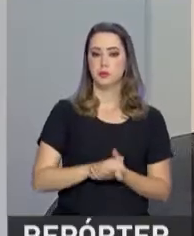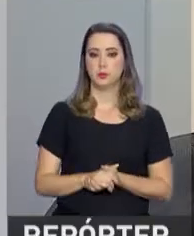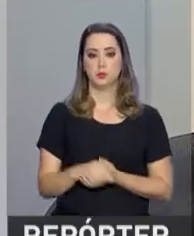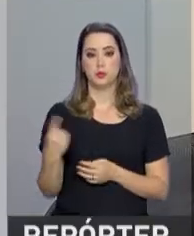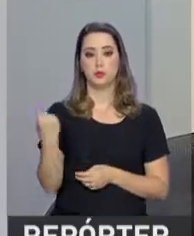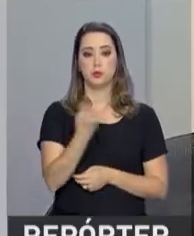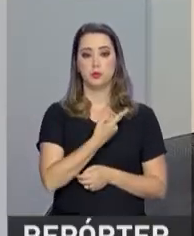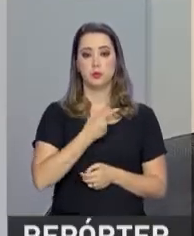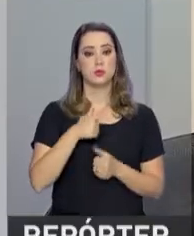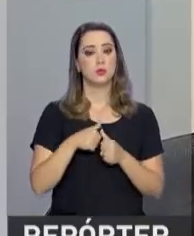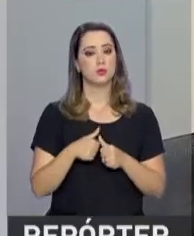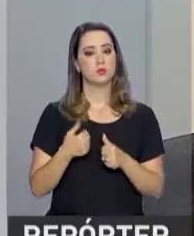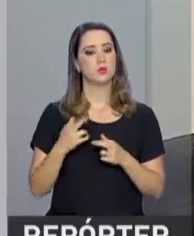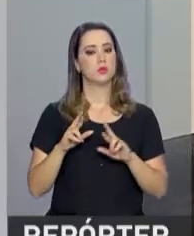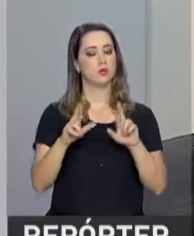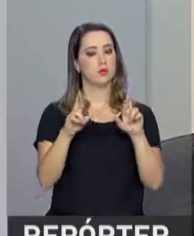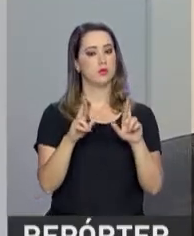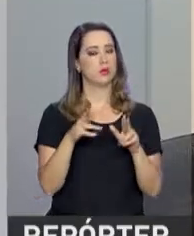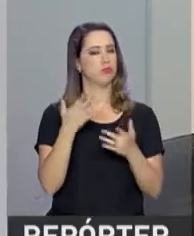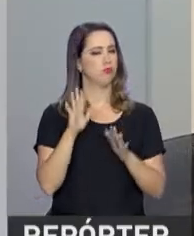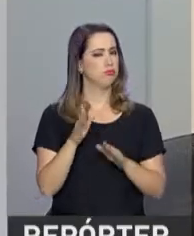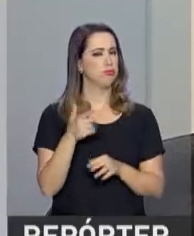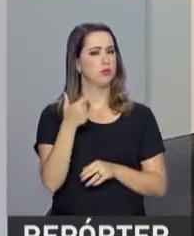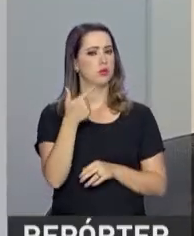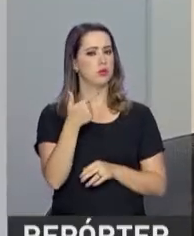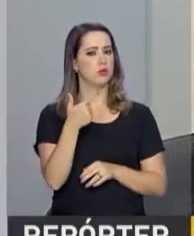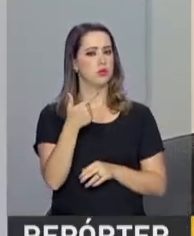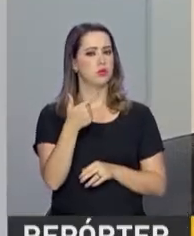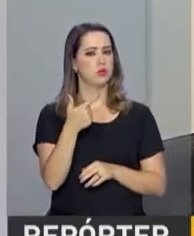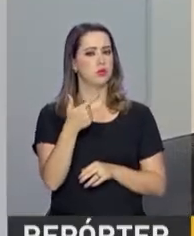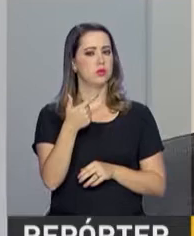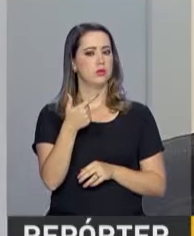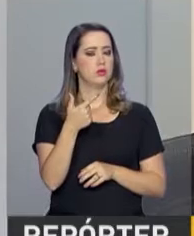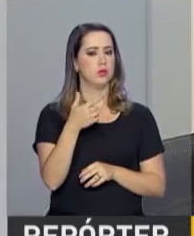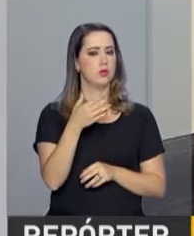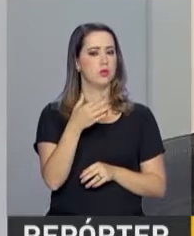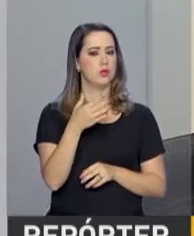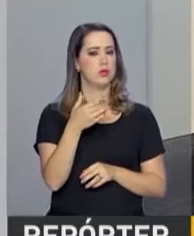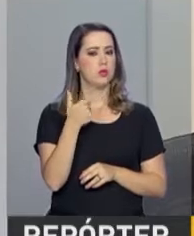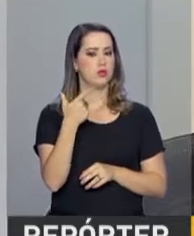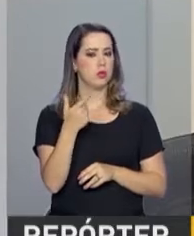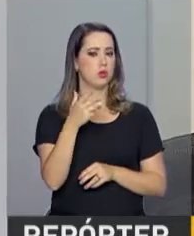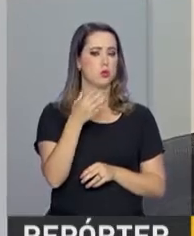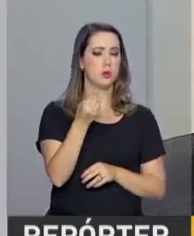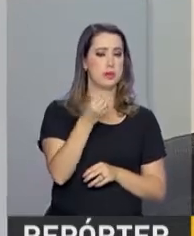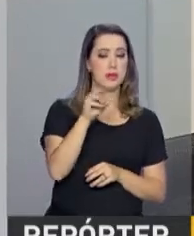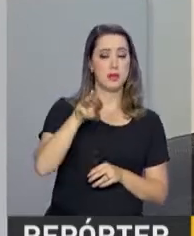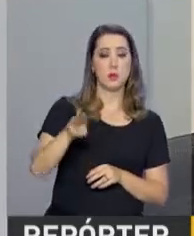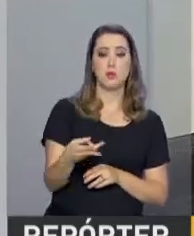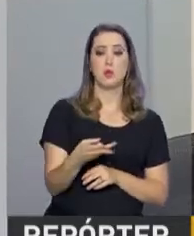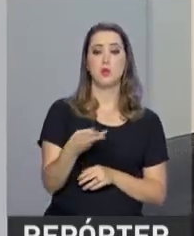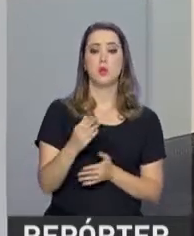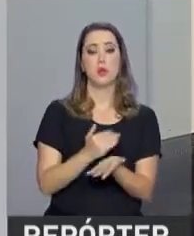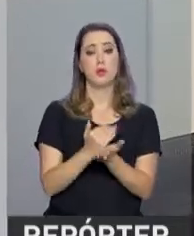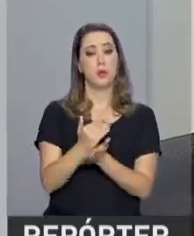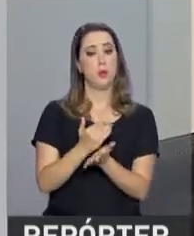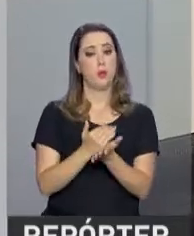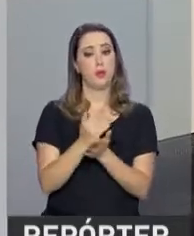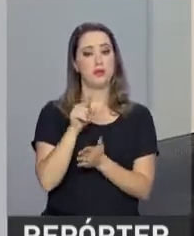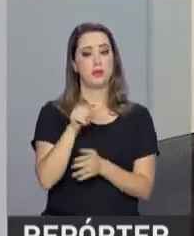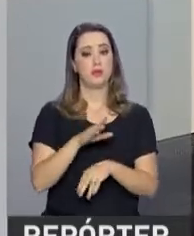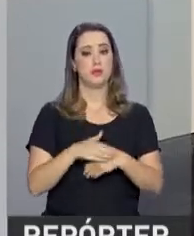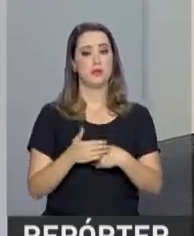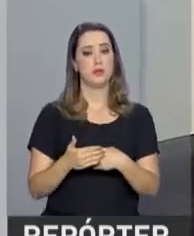estamos com uma previsão de 200 ea de 200 205 milhões para a fase de indução nessa